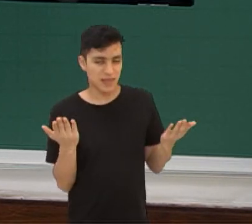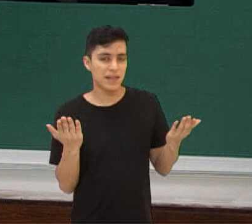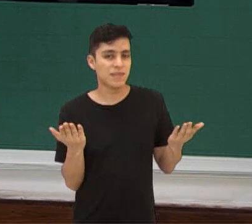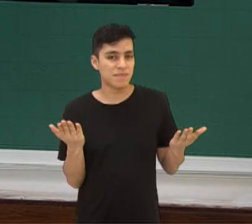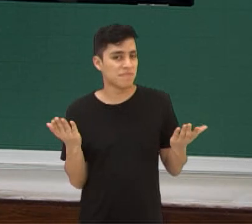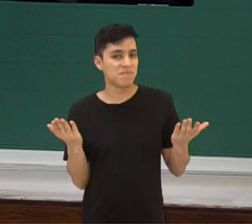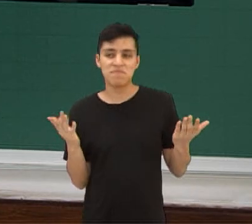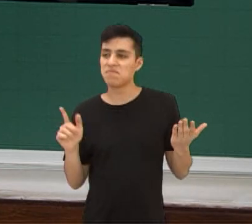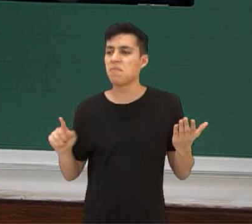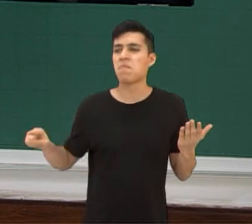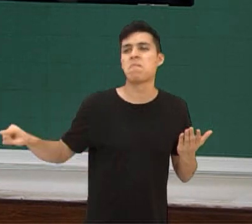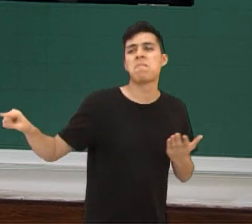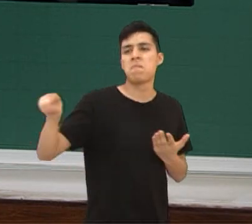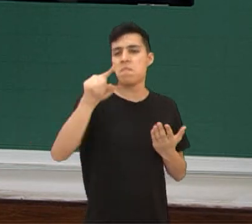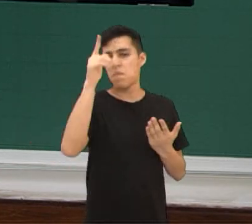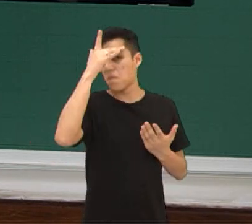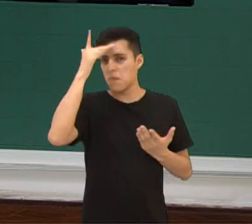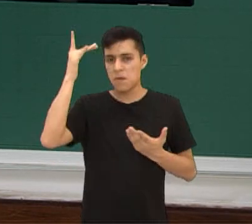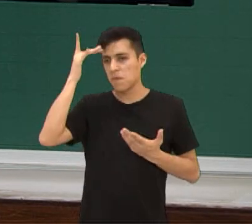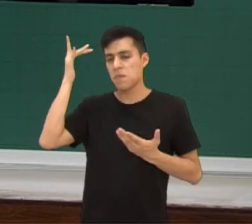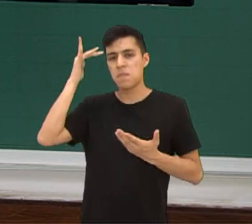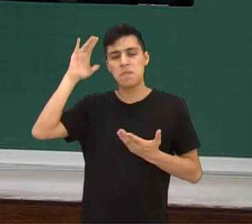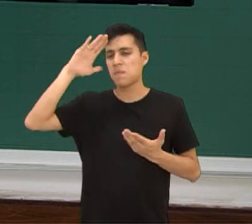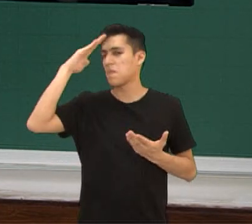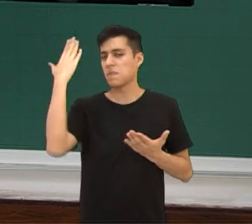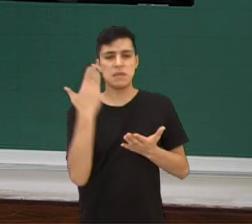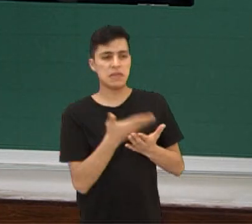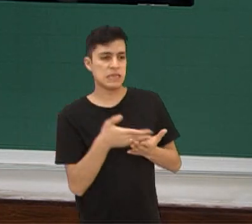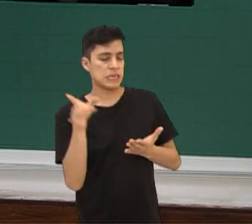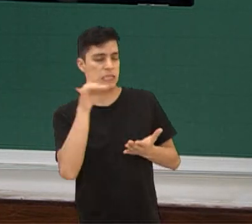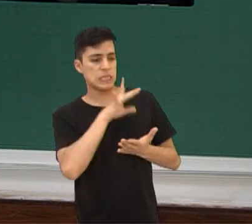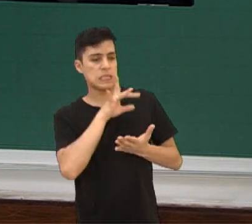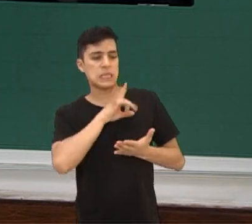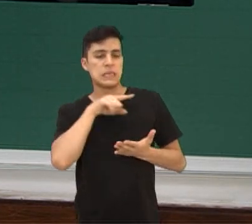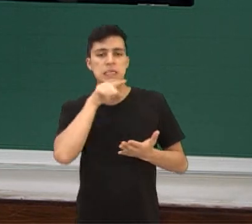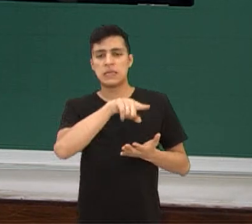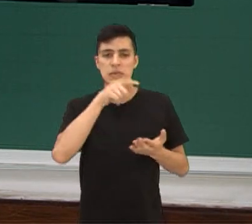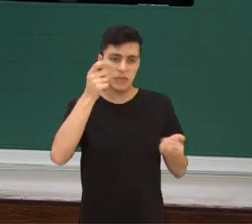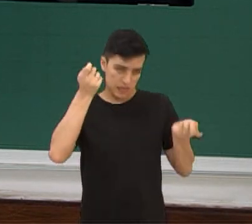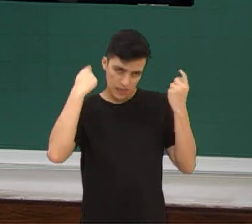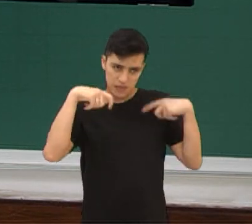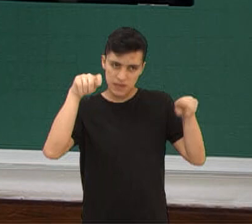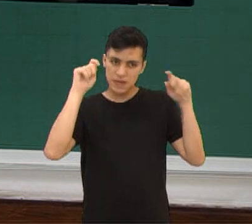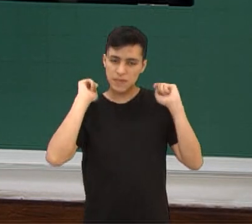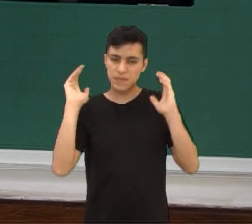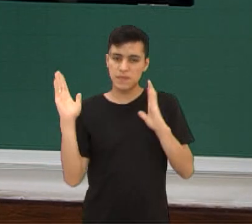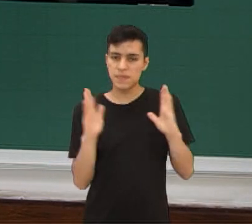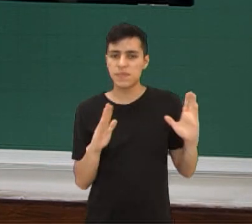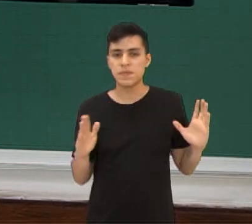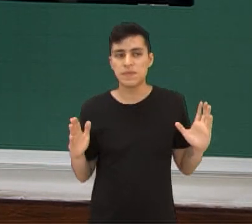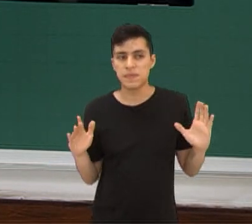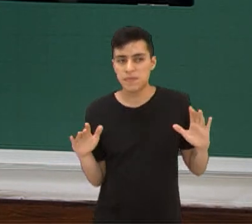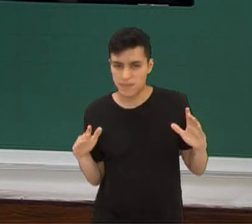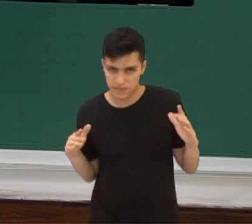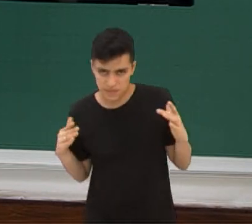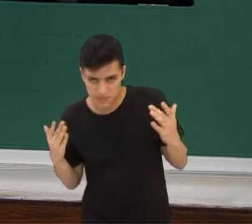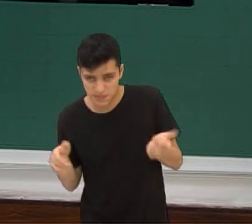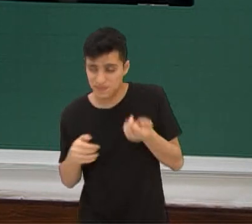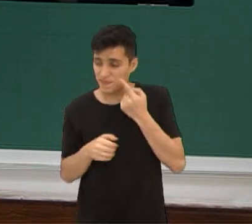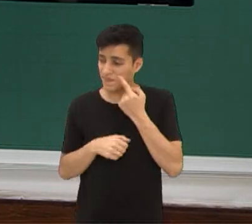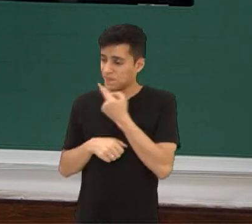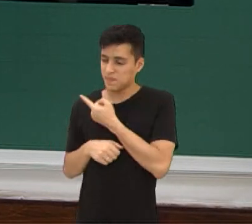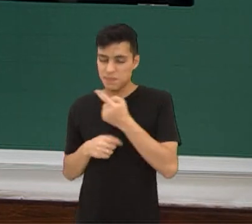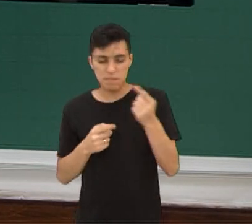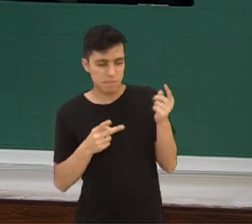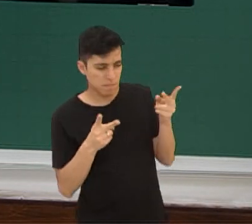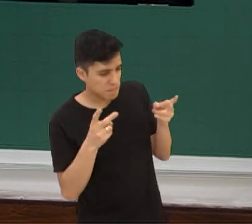nunca as pessoas acreditaram tanto, nunca as pessoas tiveram tanto medo daquele cordeiro. Então, vocês perceberam que a gente